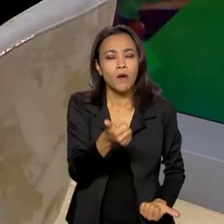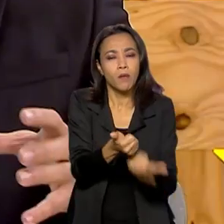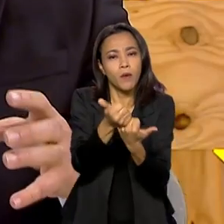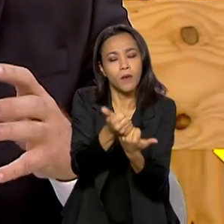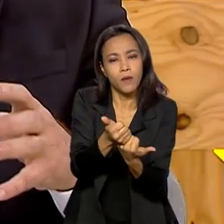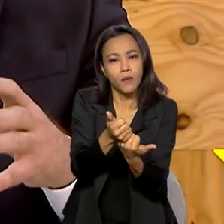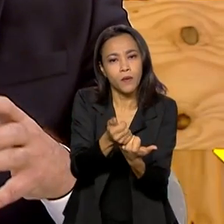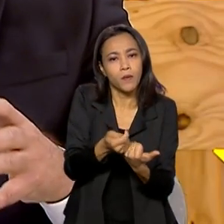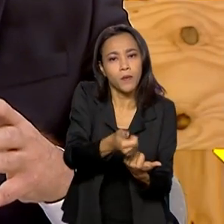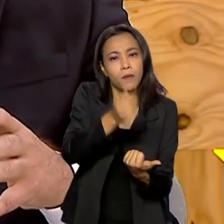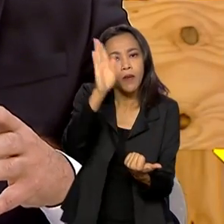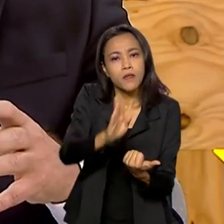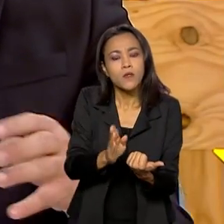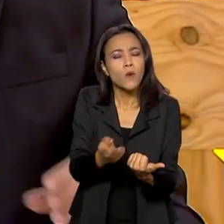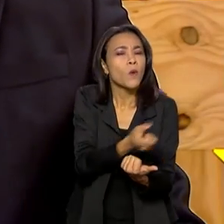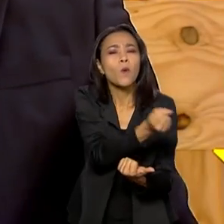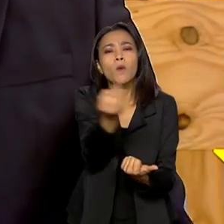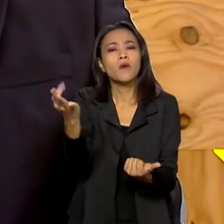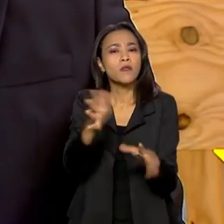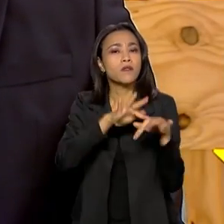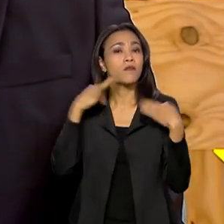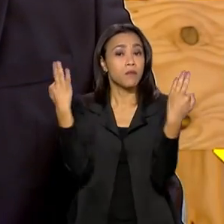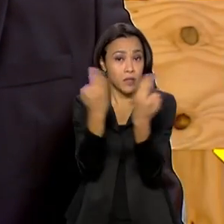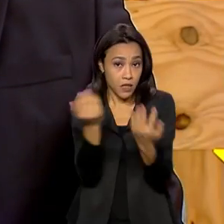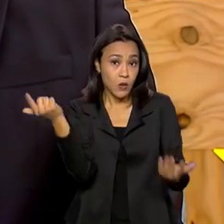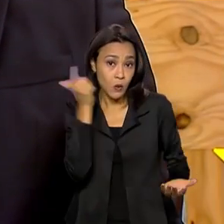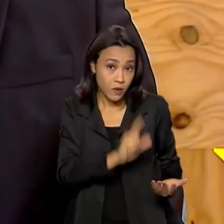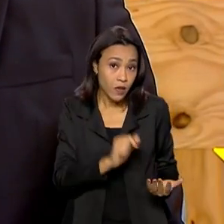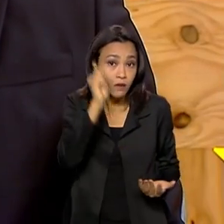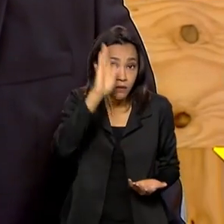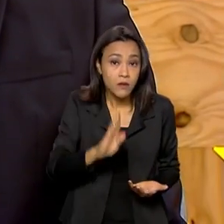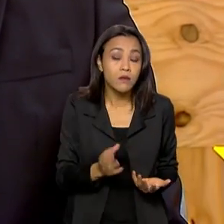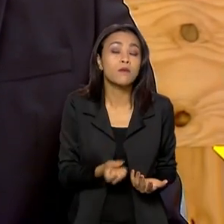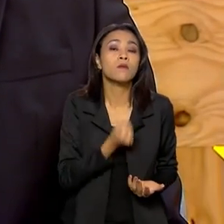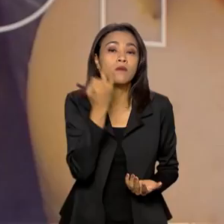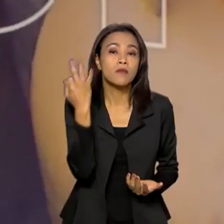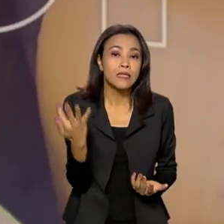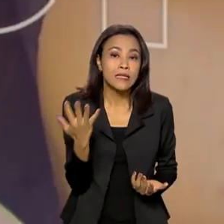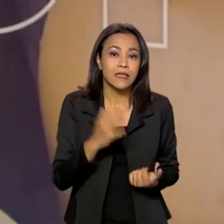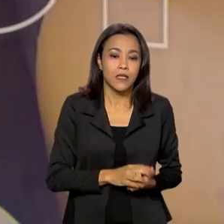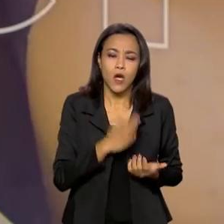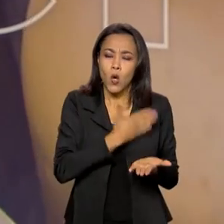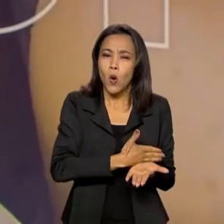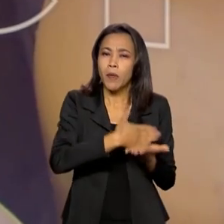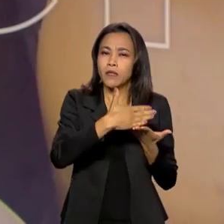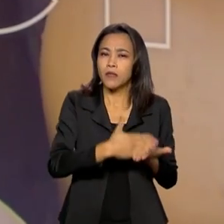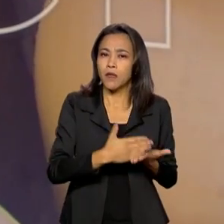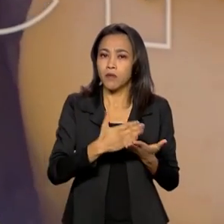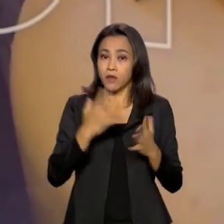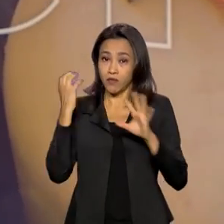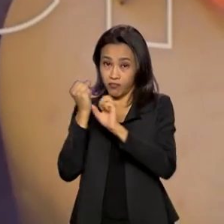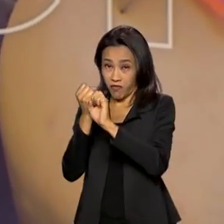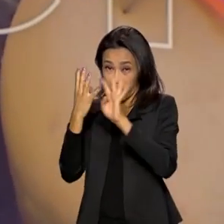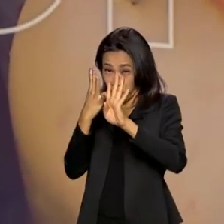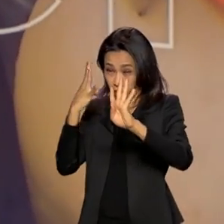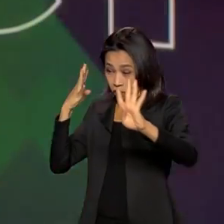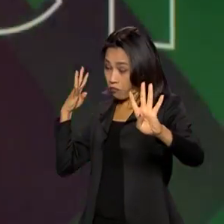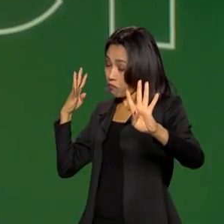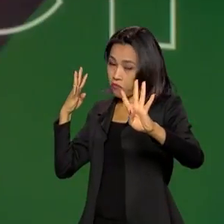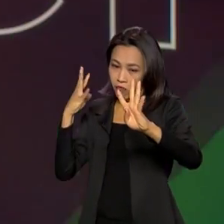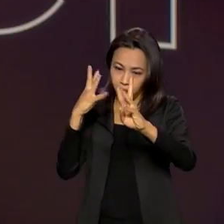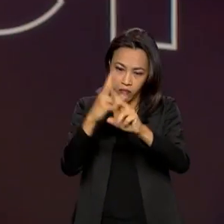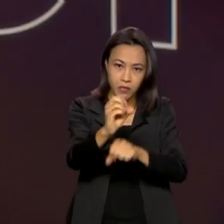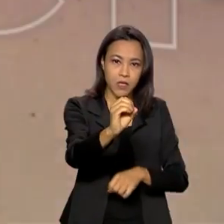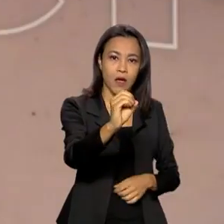hoje quantas milhões de famílias no país Ministro começamos com auxílio Brasil já zerando a fila Janeiro desse